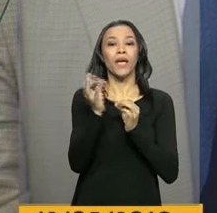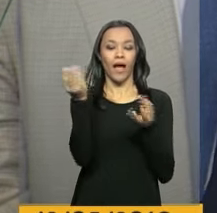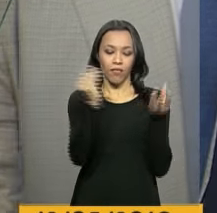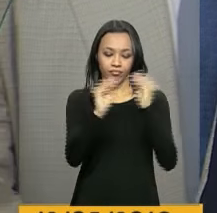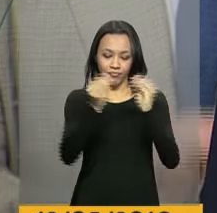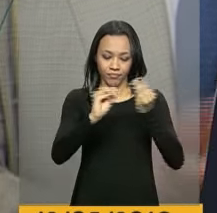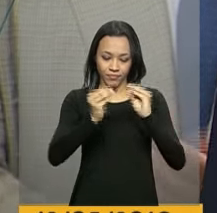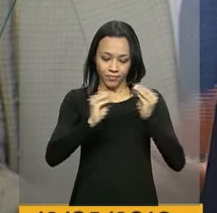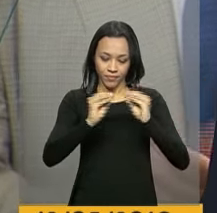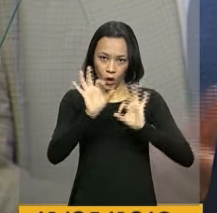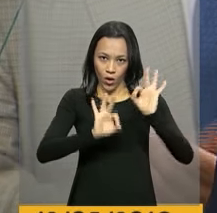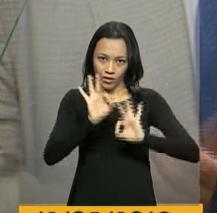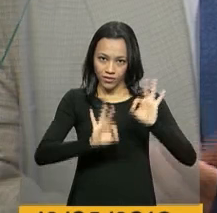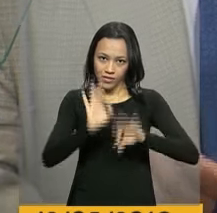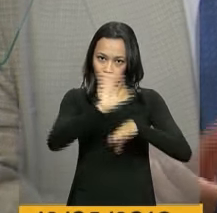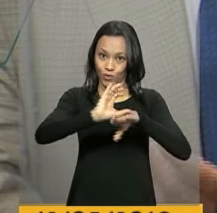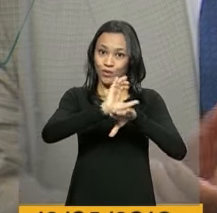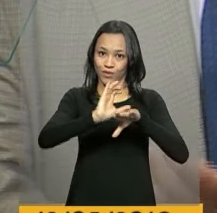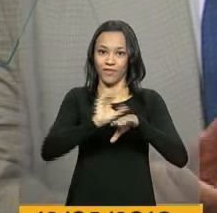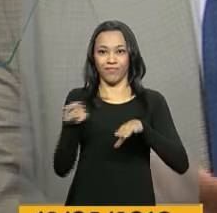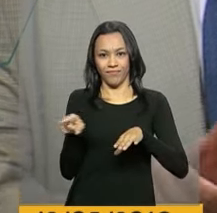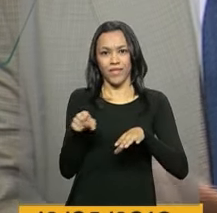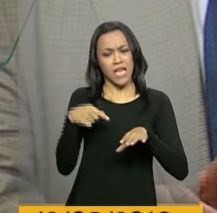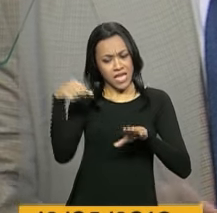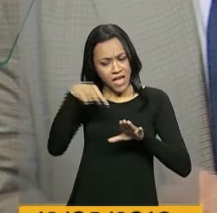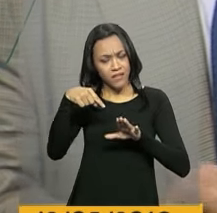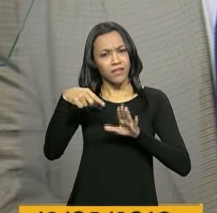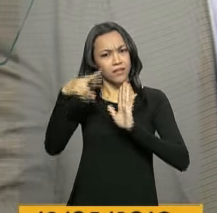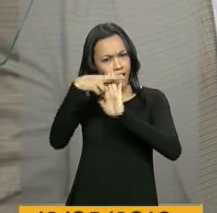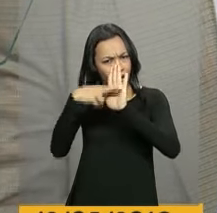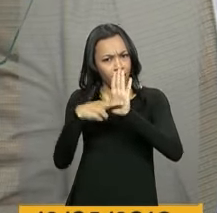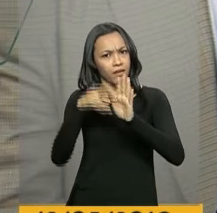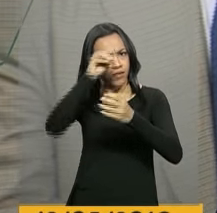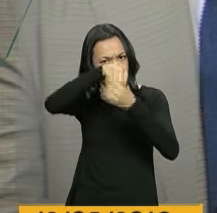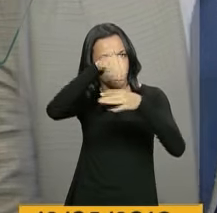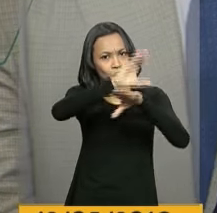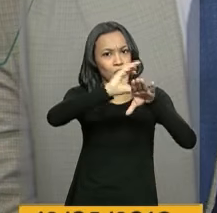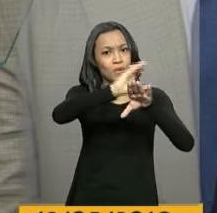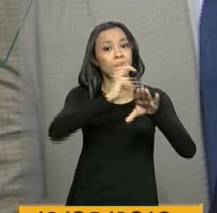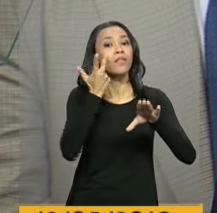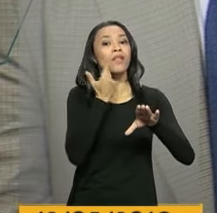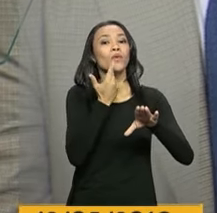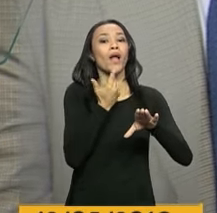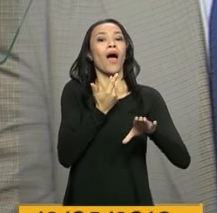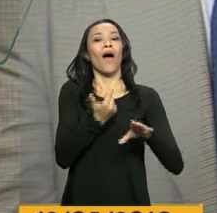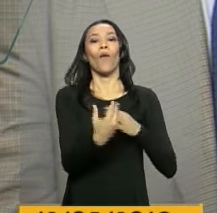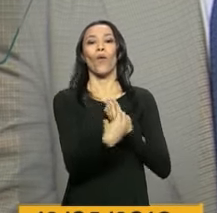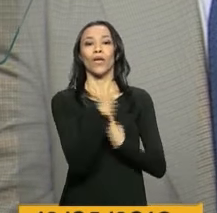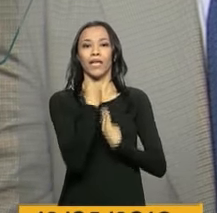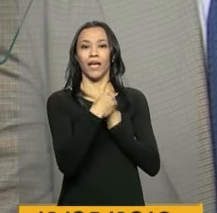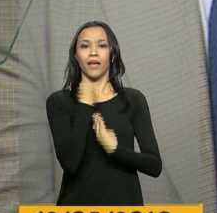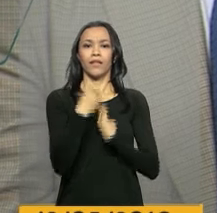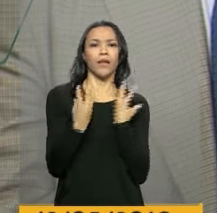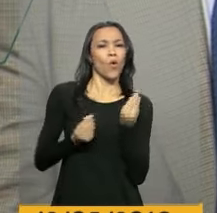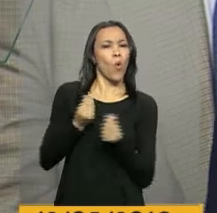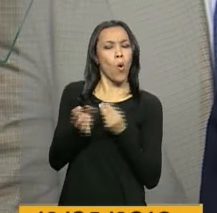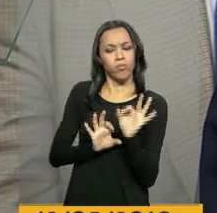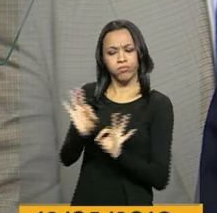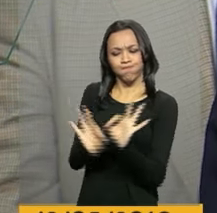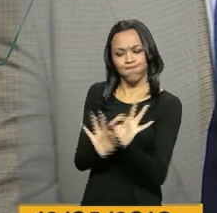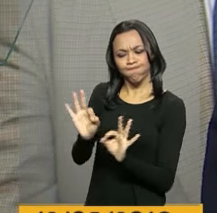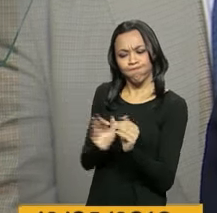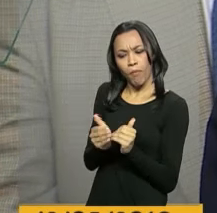eu indico, porque esses preceitos indicam um caminho natural para a definição das linhas da